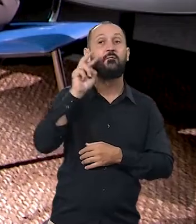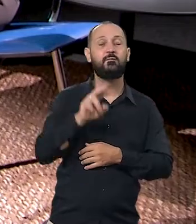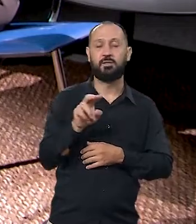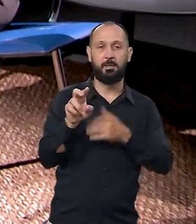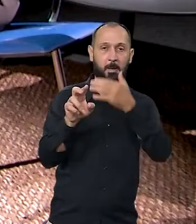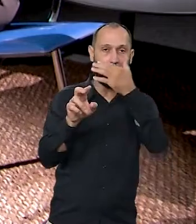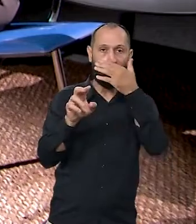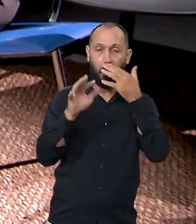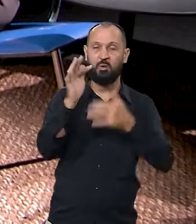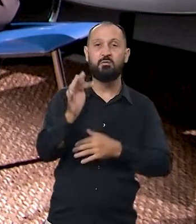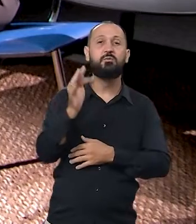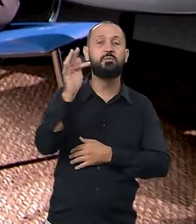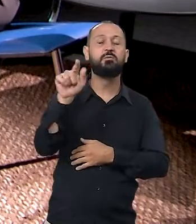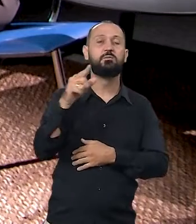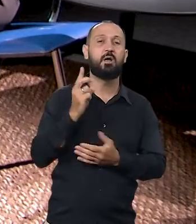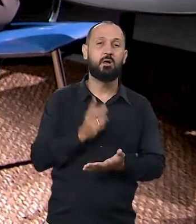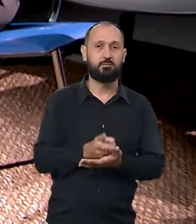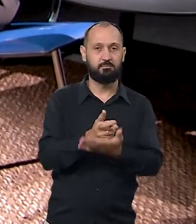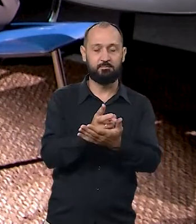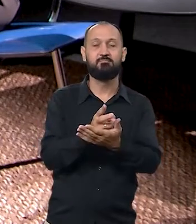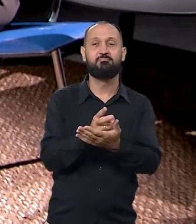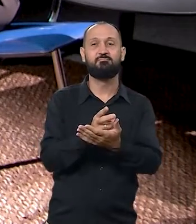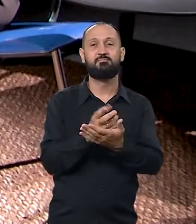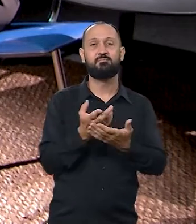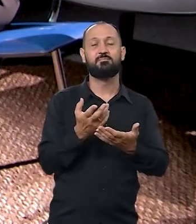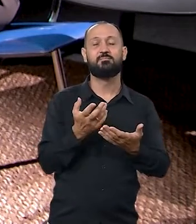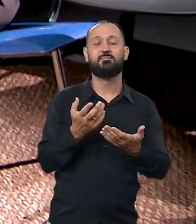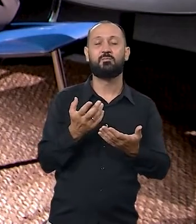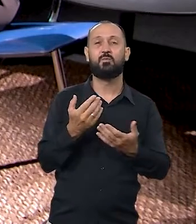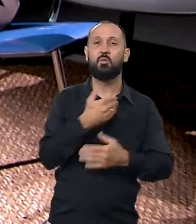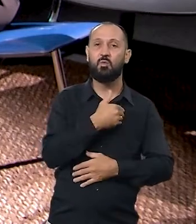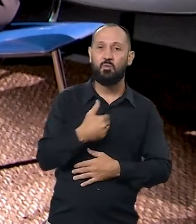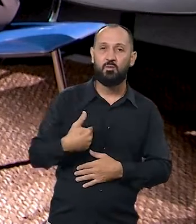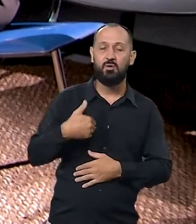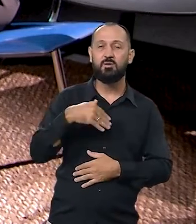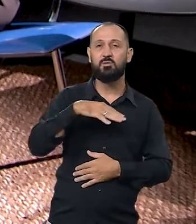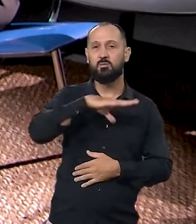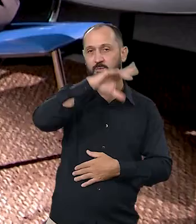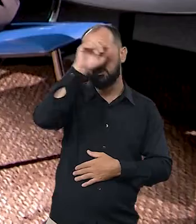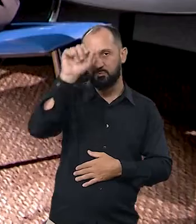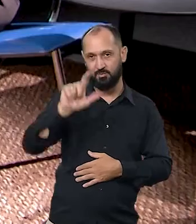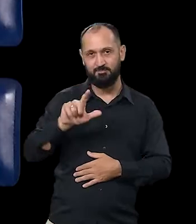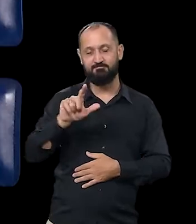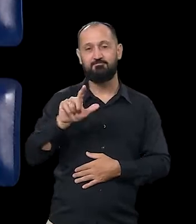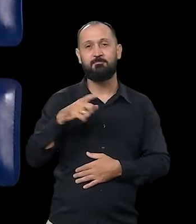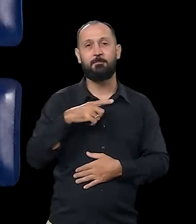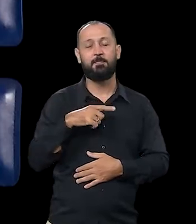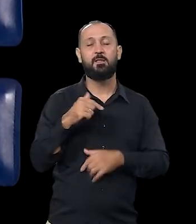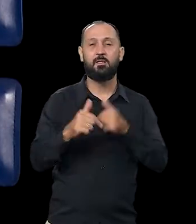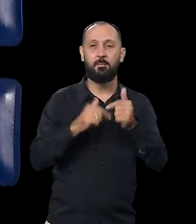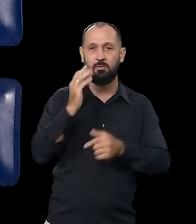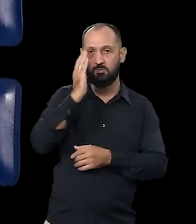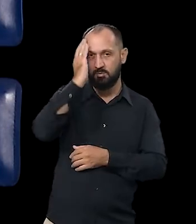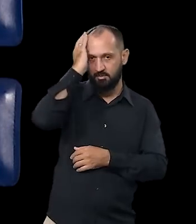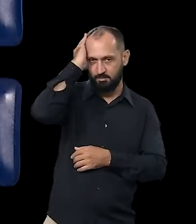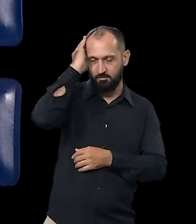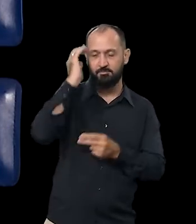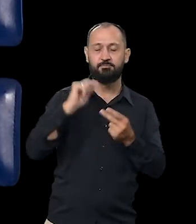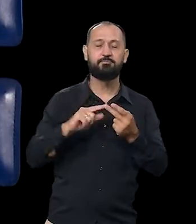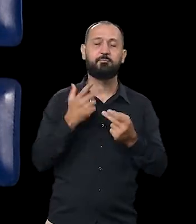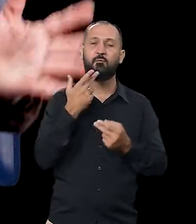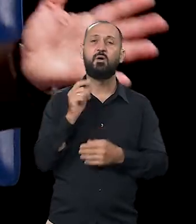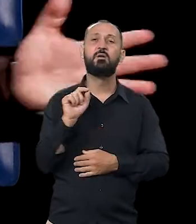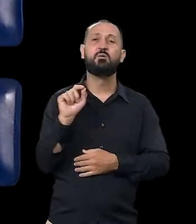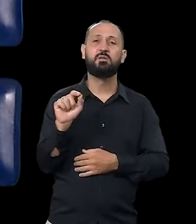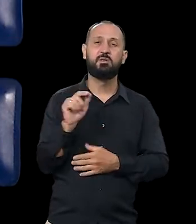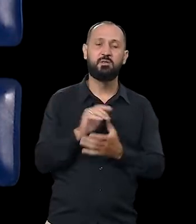o Riedel e enxergava o futuro, a continuidade do governo do Mato Grosso do Sul, do trabalho do Reinaldo.